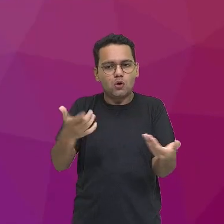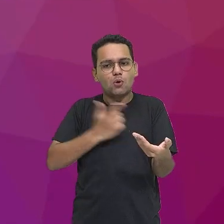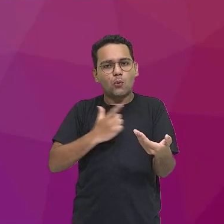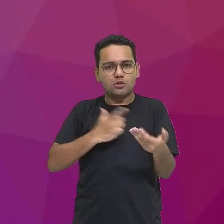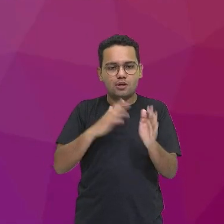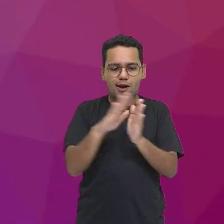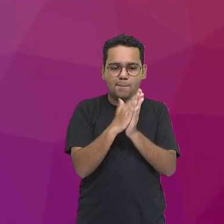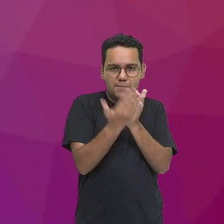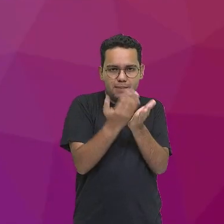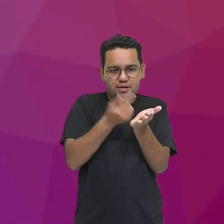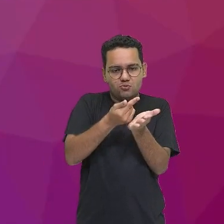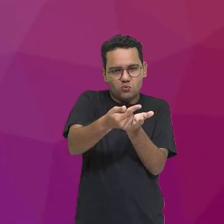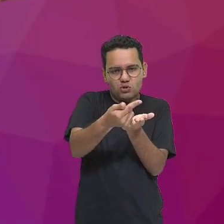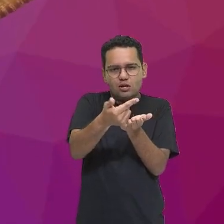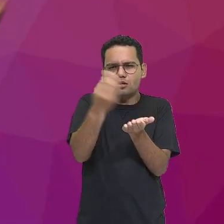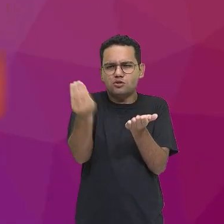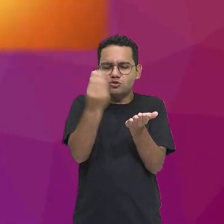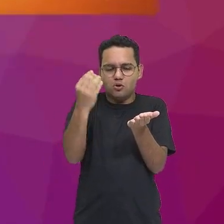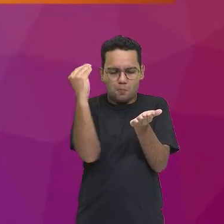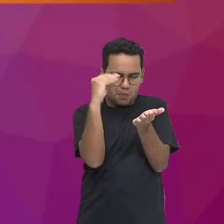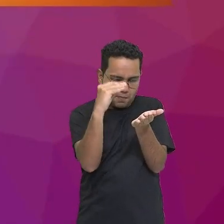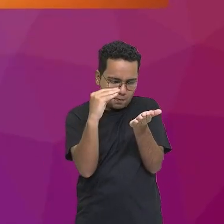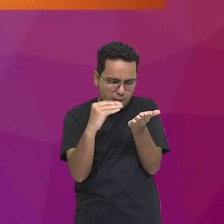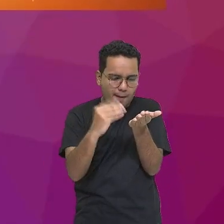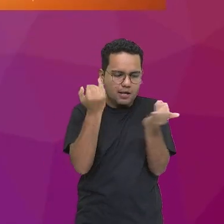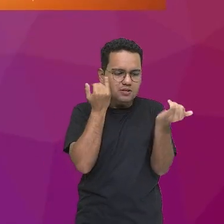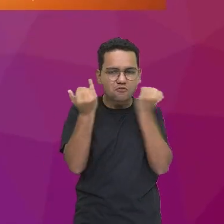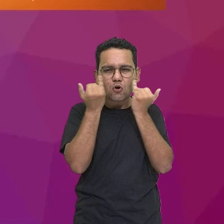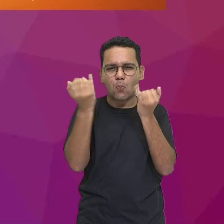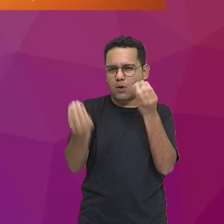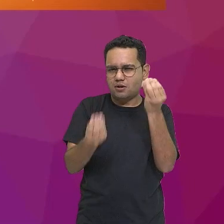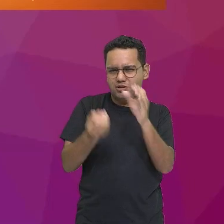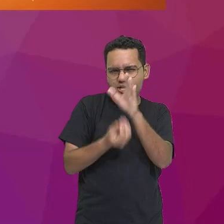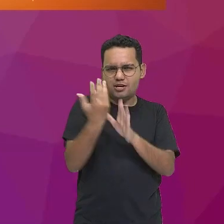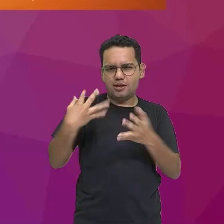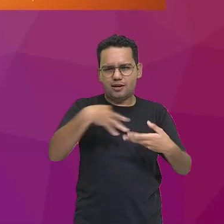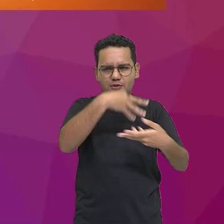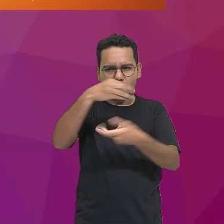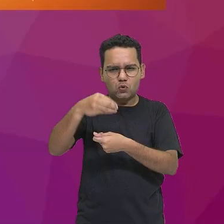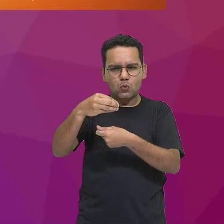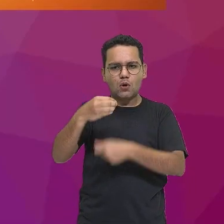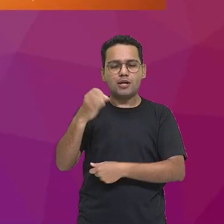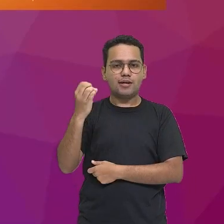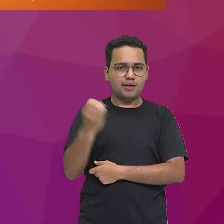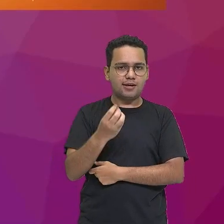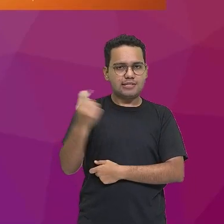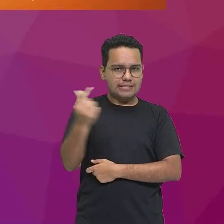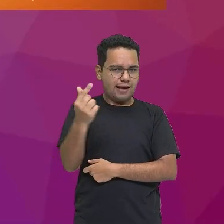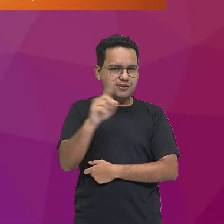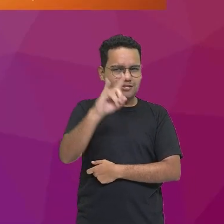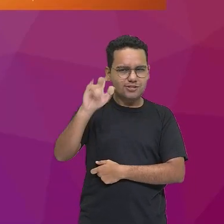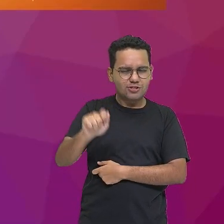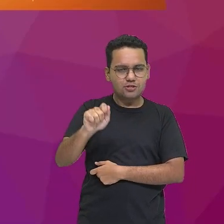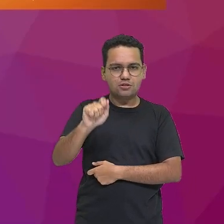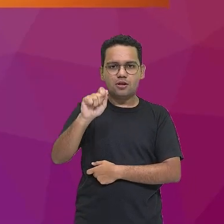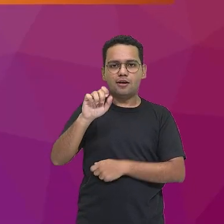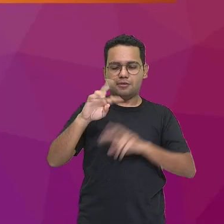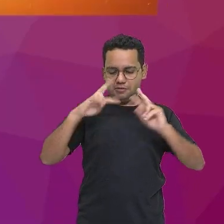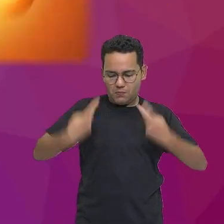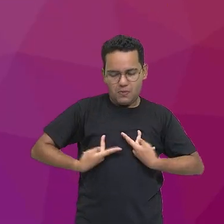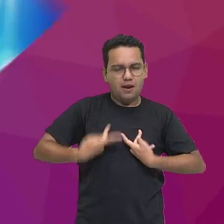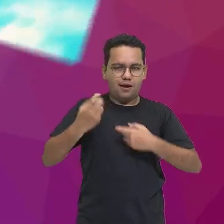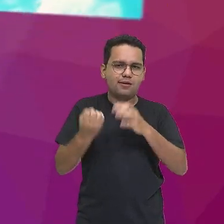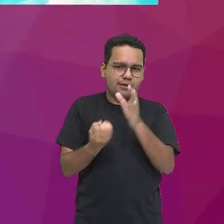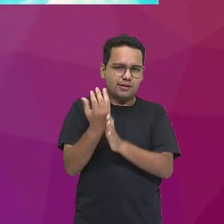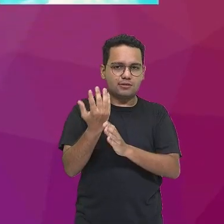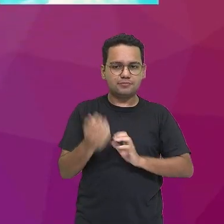bíblica do Gênesis. De acordo com essa tradição, Deus criou o universo e a vida em 6 dias, culminando com a criação do ser humano à sua imagem e